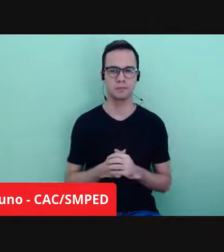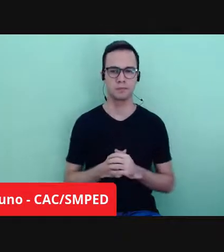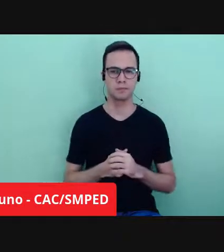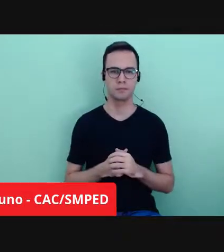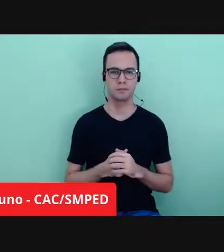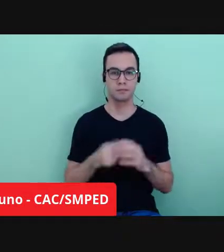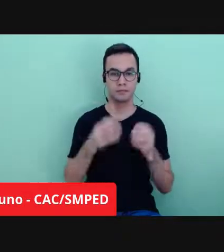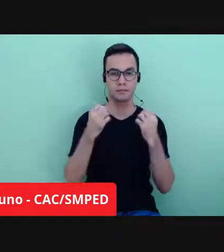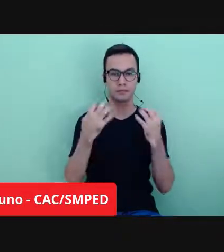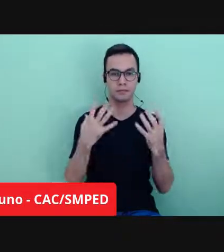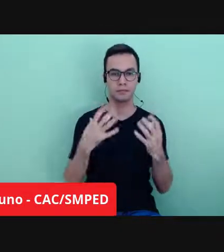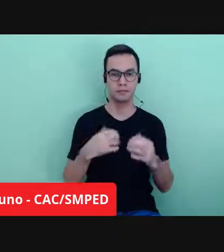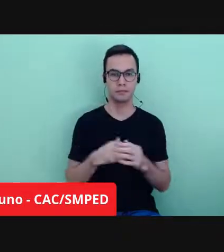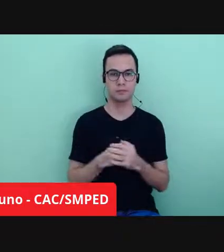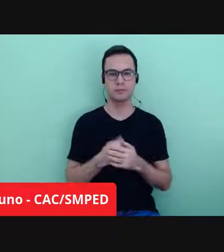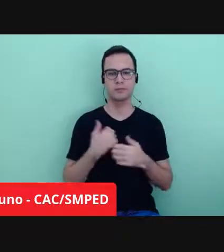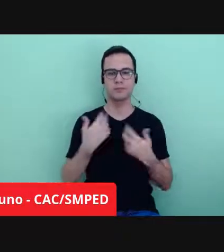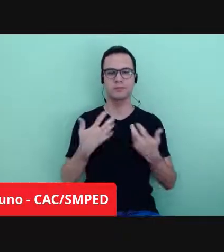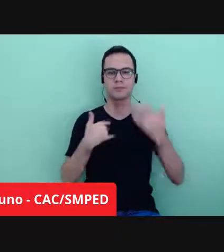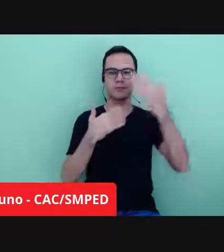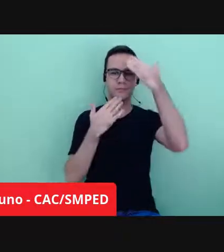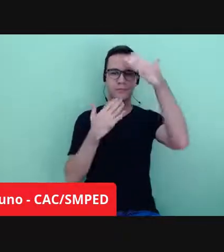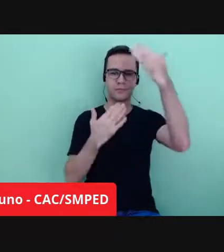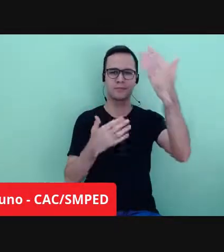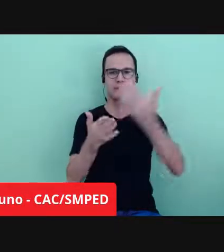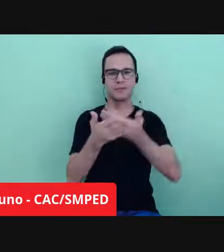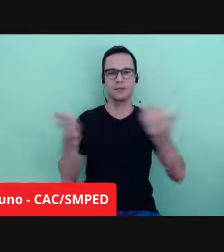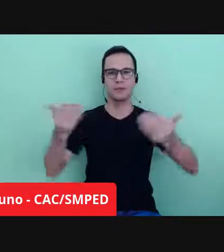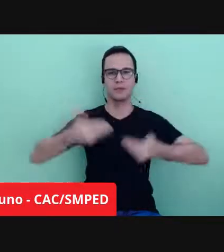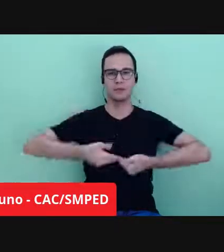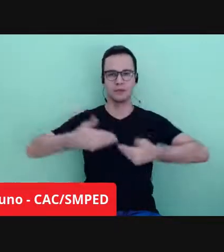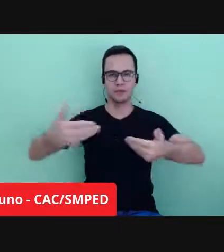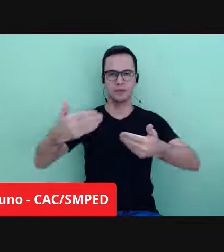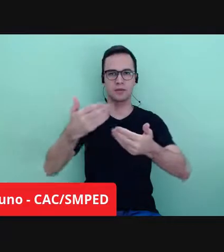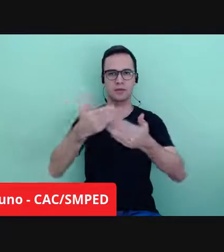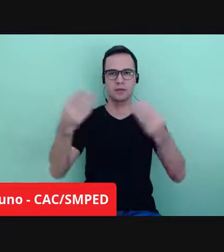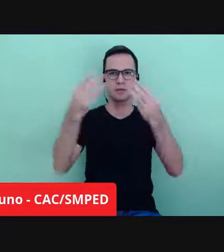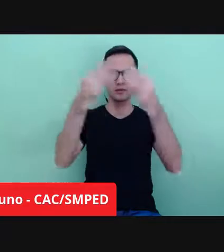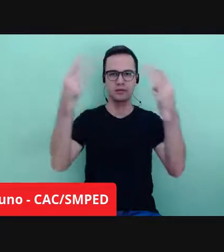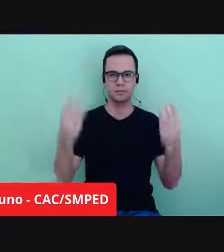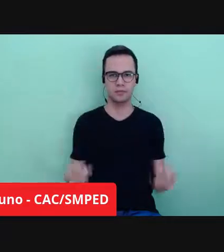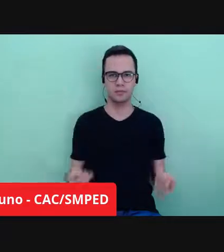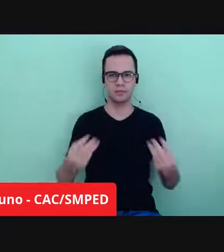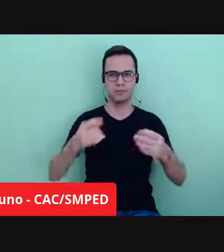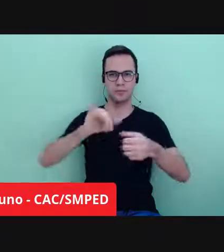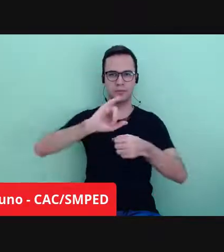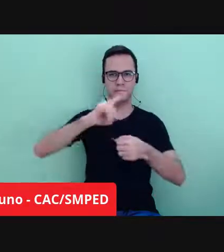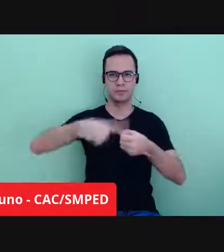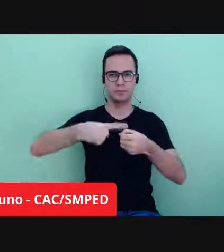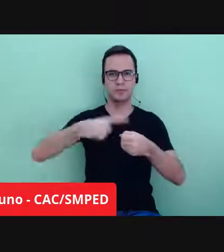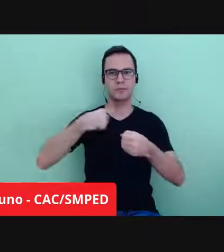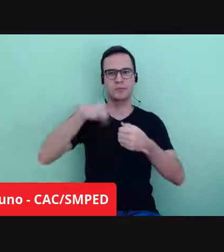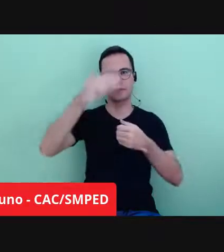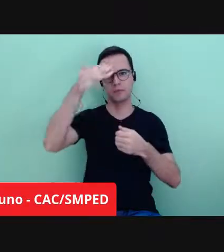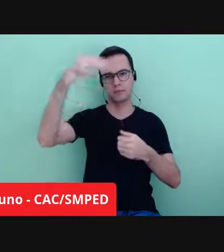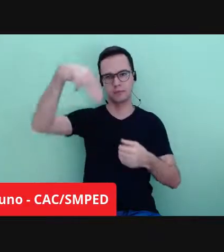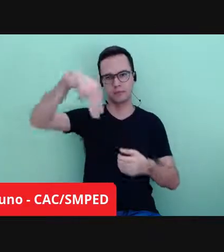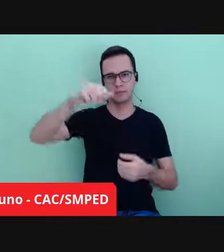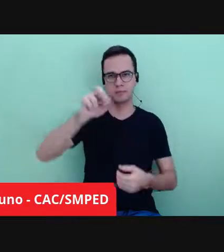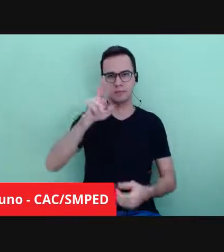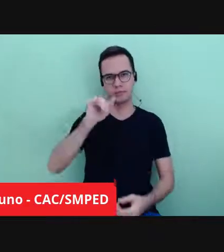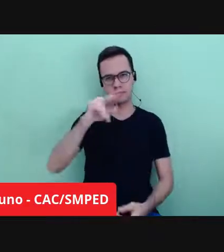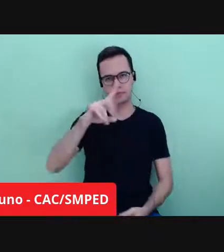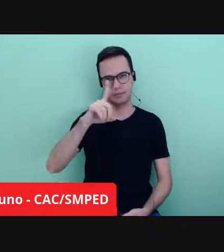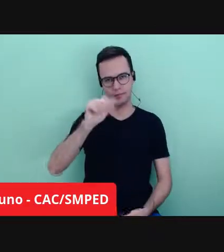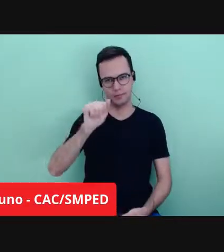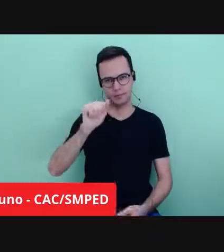E, bom, eu queria agradecer muito ao convite do Museu da Cidade. Queria agradecer a Marinalva e também o